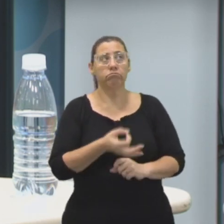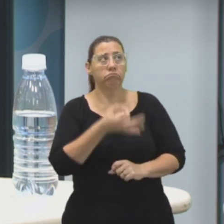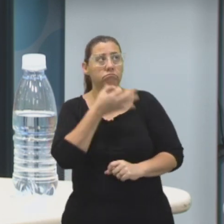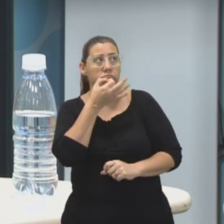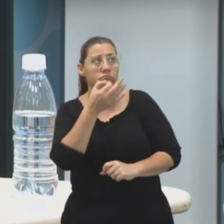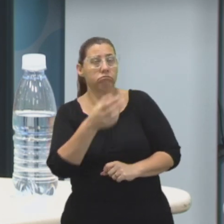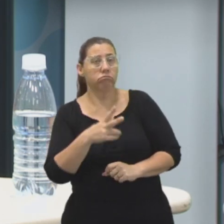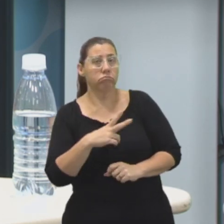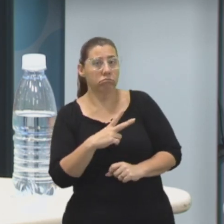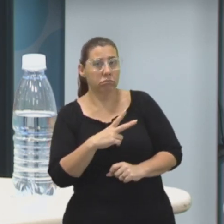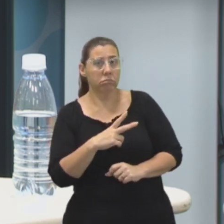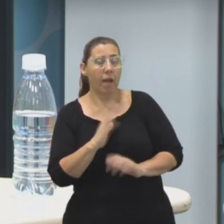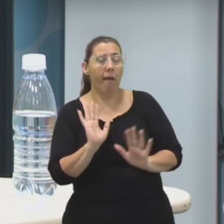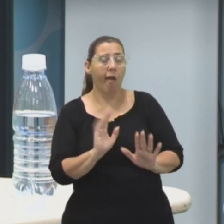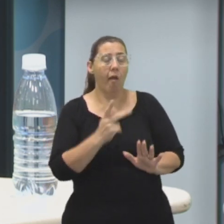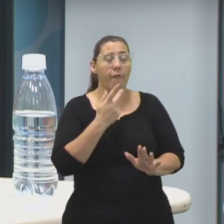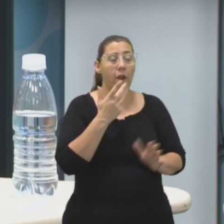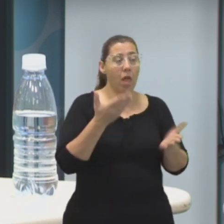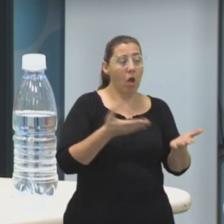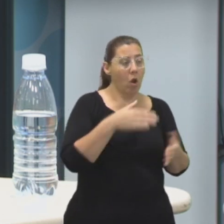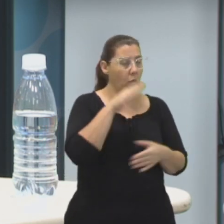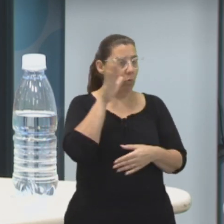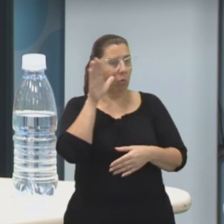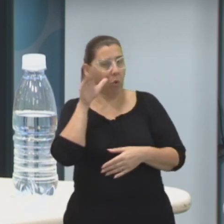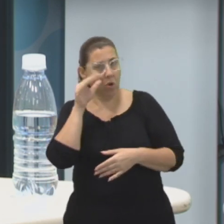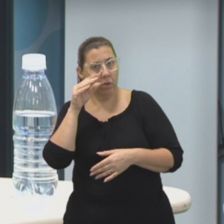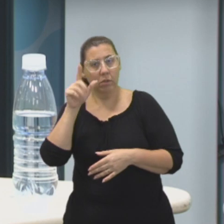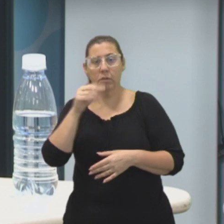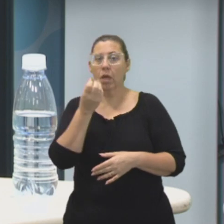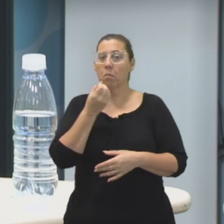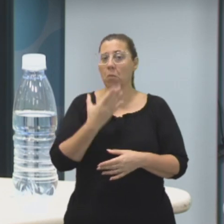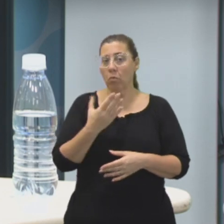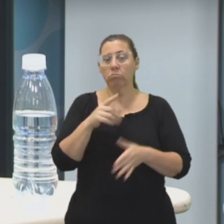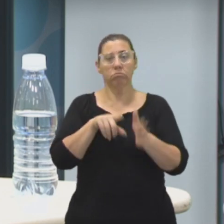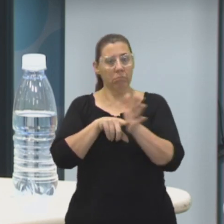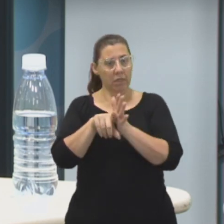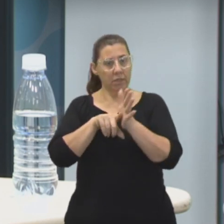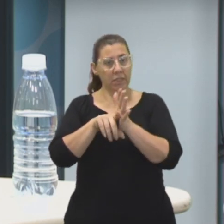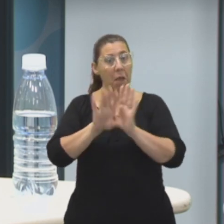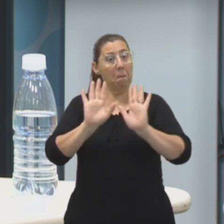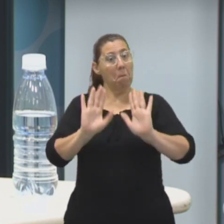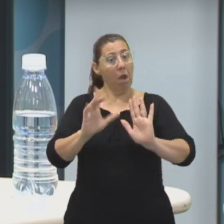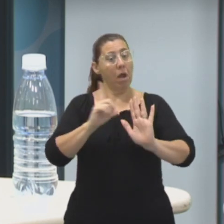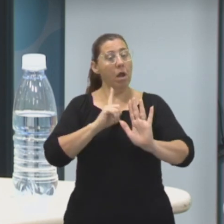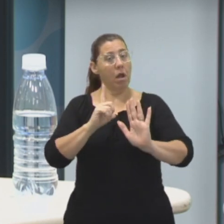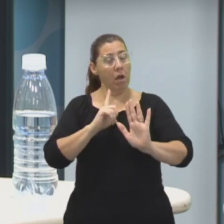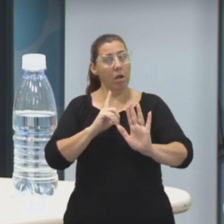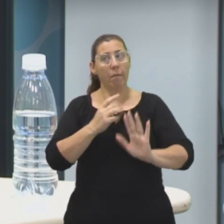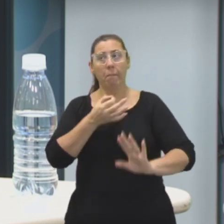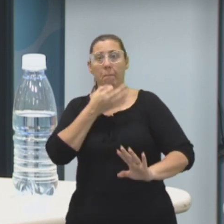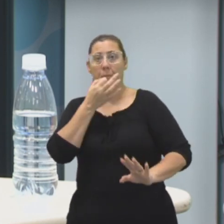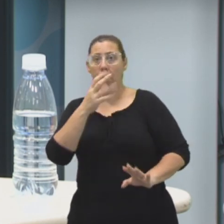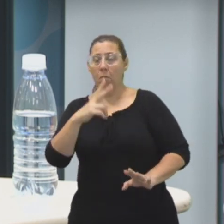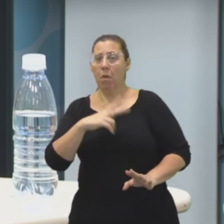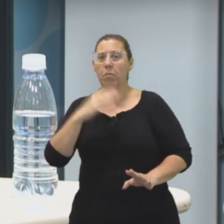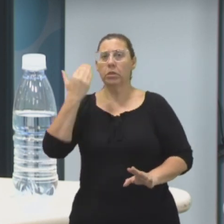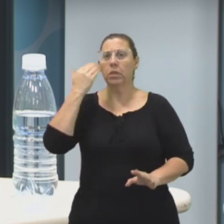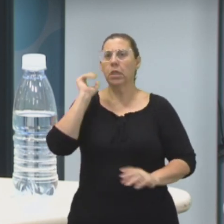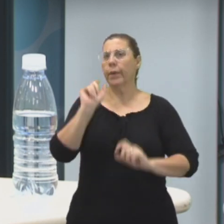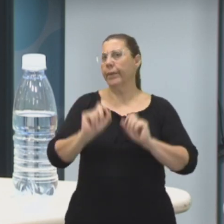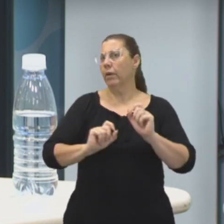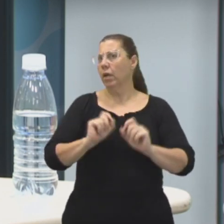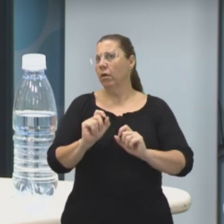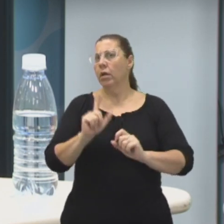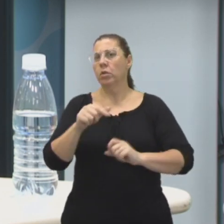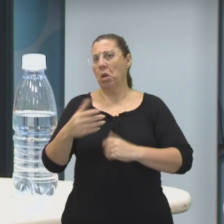Então, veja, eu falei aqui agora de curiosidade epistemológica, o que é bom que pesquisem, mas tem que ter a autocrítica de compreender que não